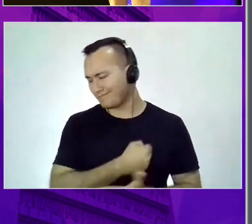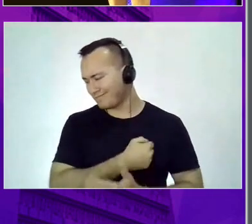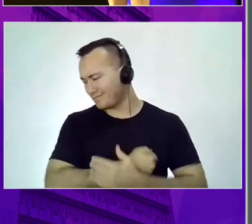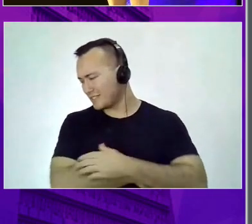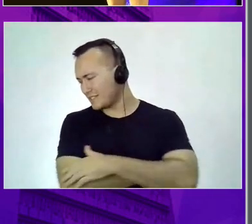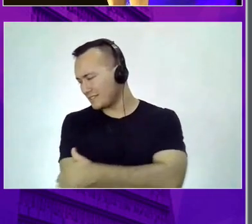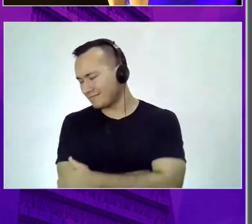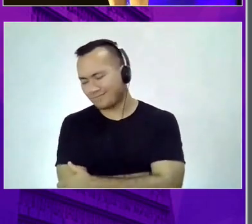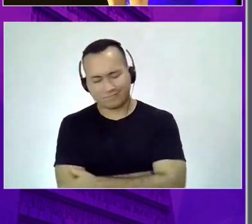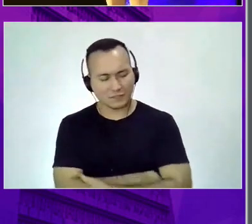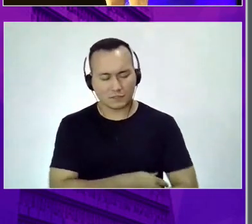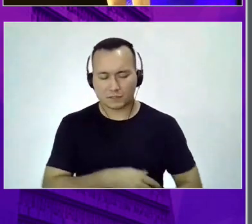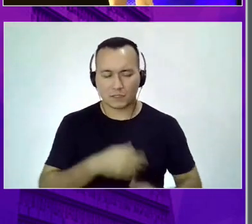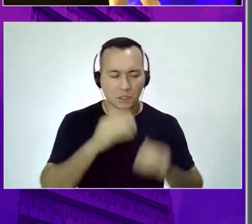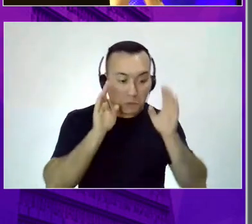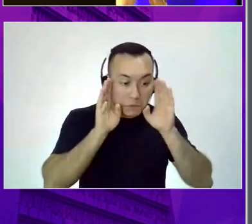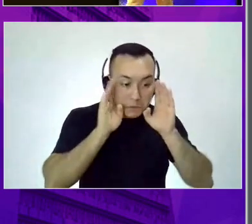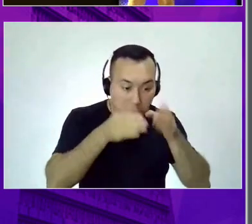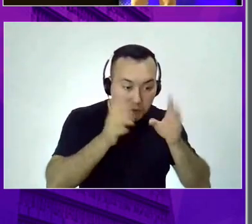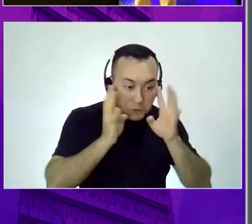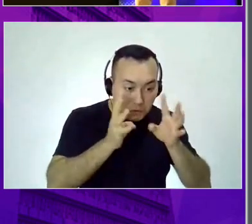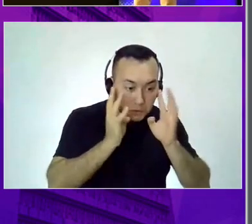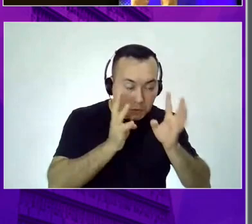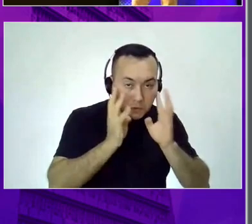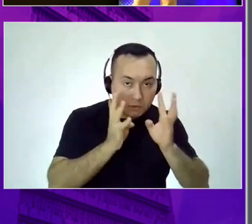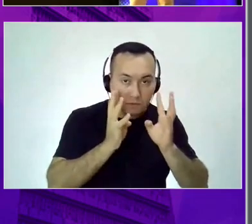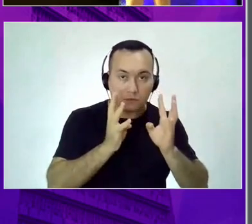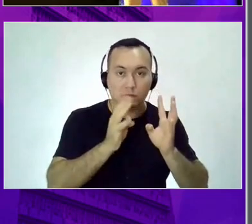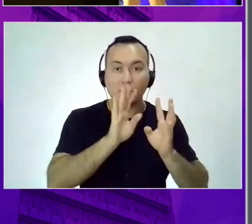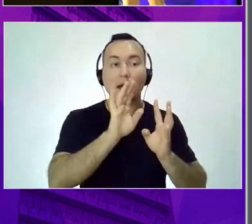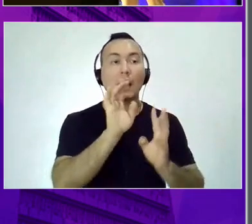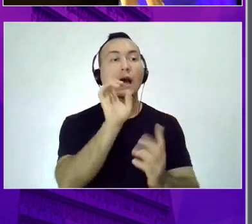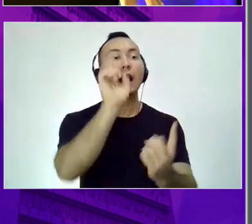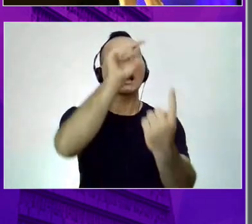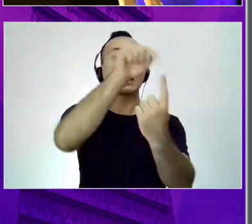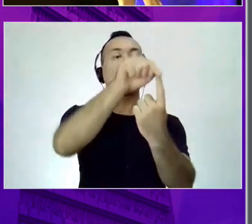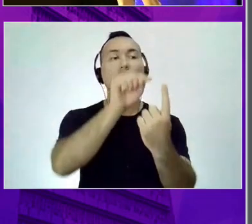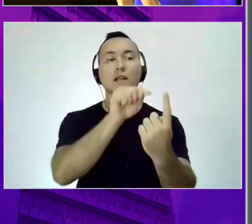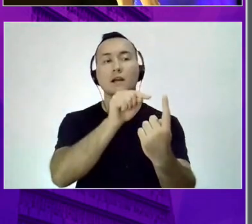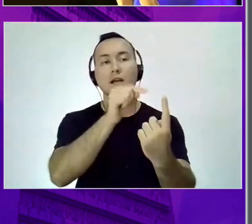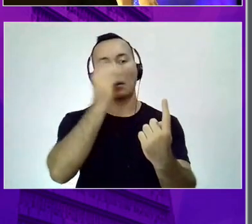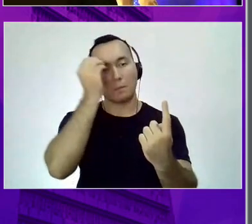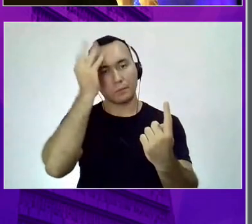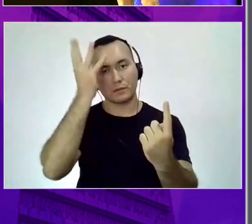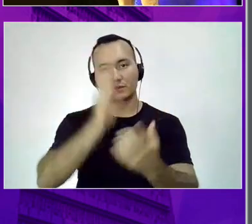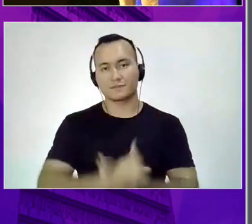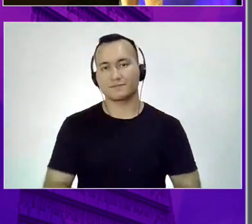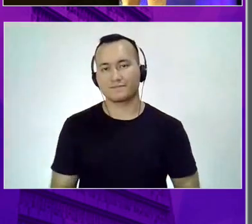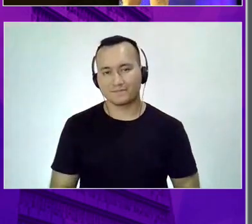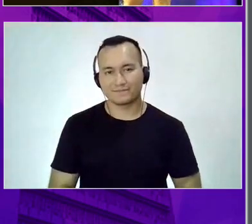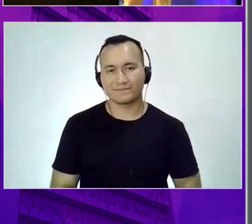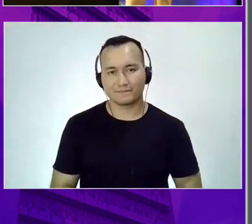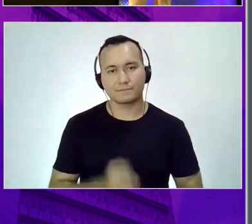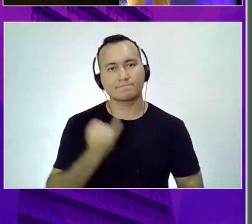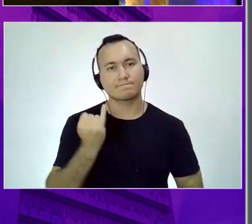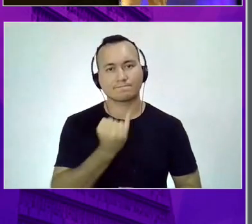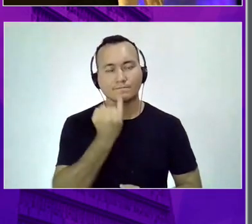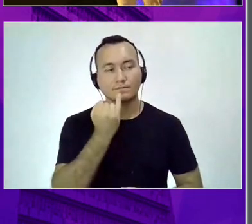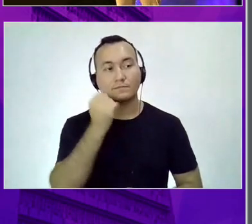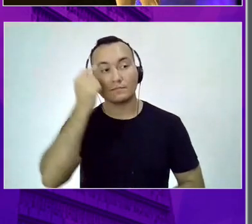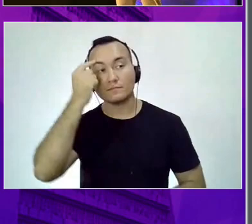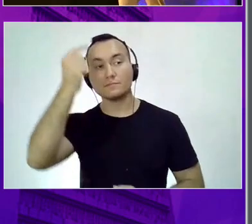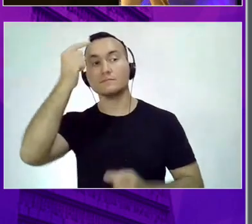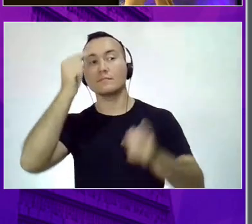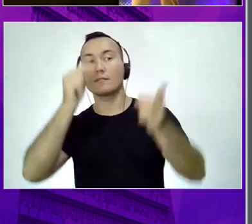problema. E a gente acaba não se distanciando e olhando a grande foto ali, a big picture do que está acontecendo. E aí eu gosto